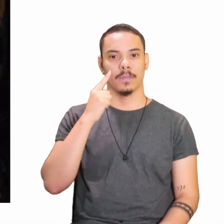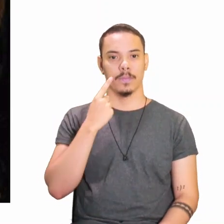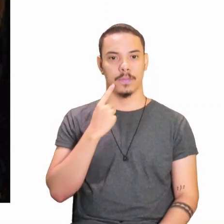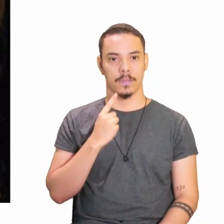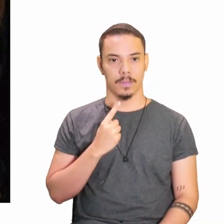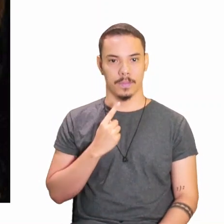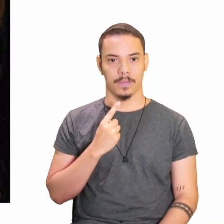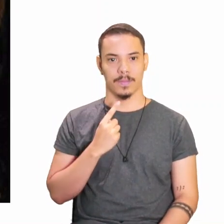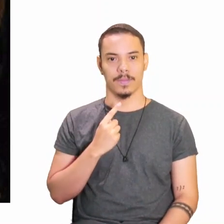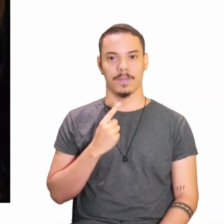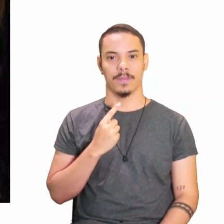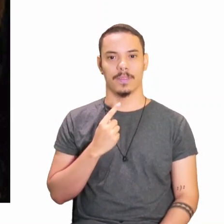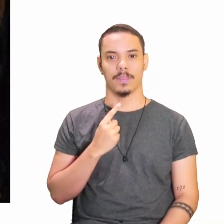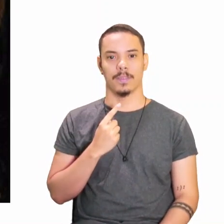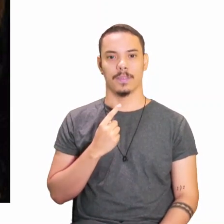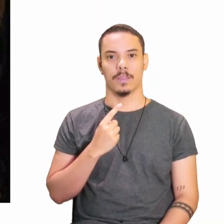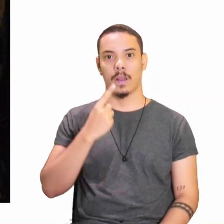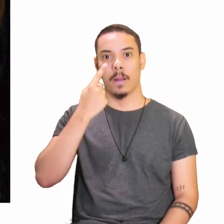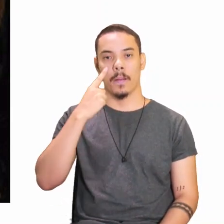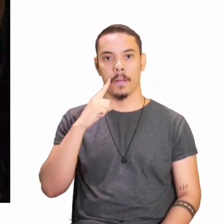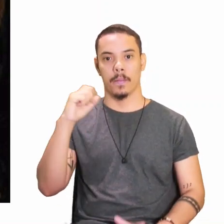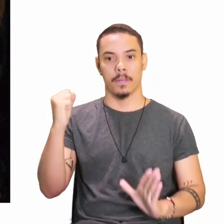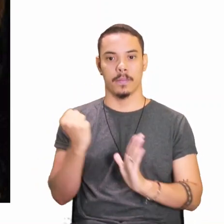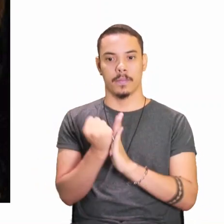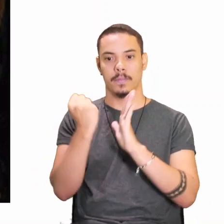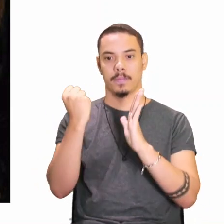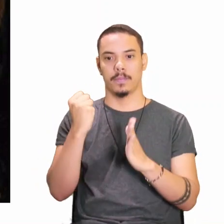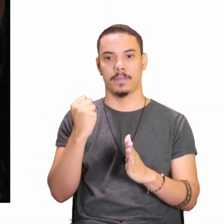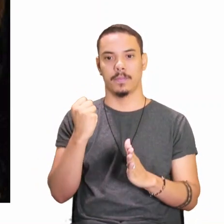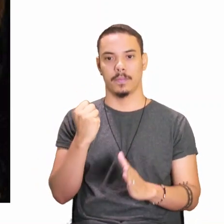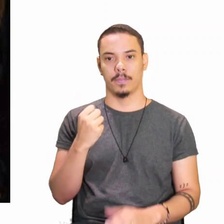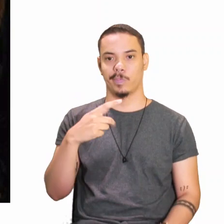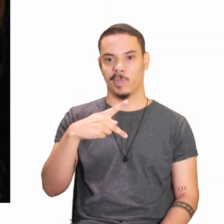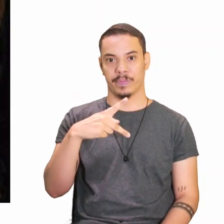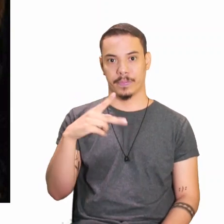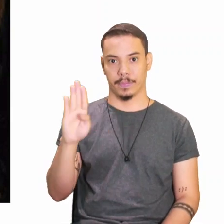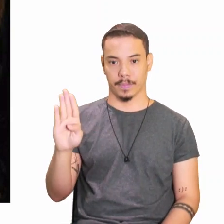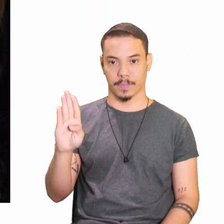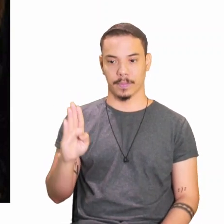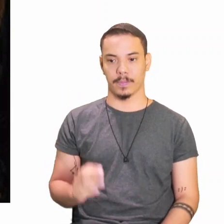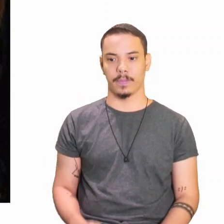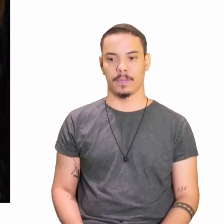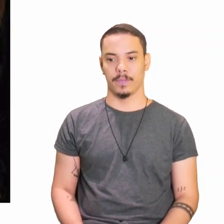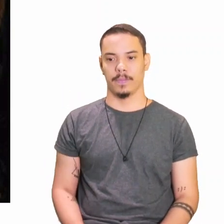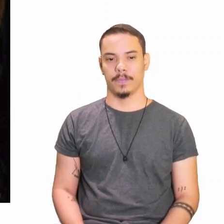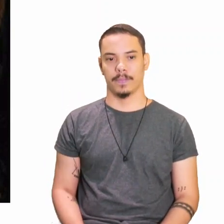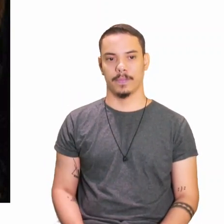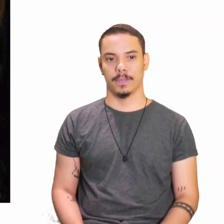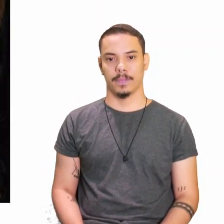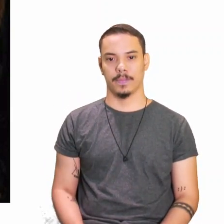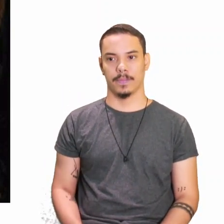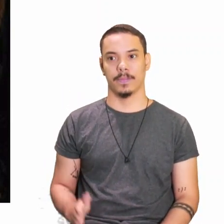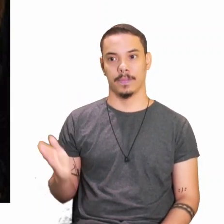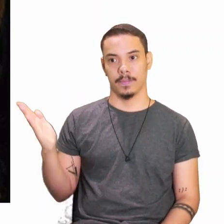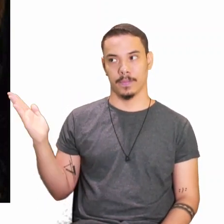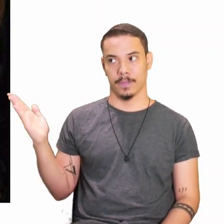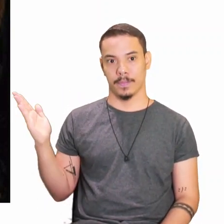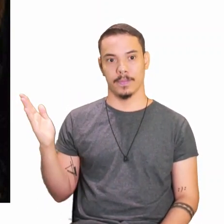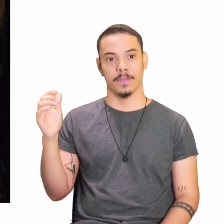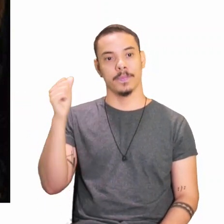marca a marca de uma Lágrima de Pedro Bandeira tá Como diz aqui